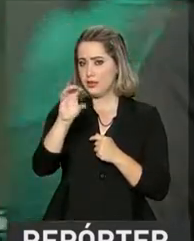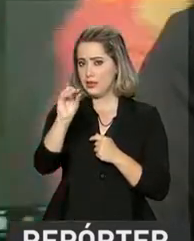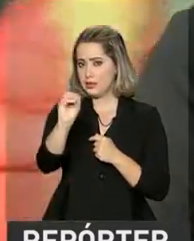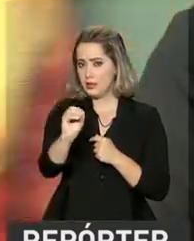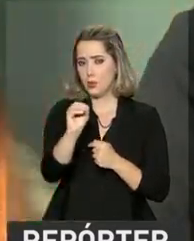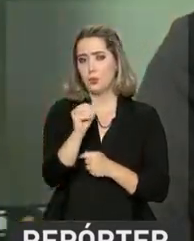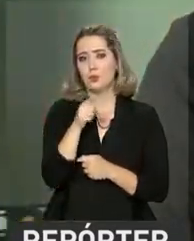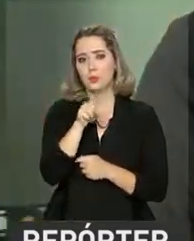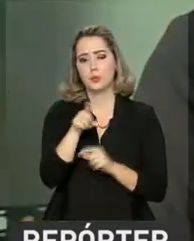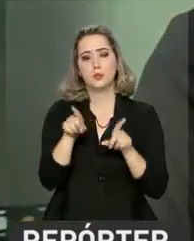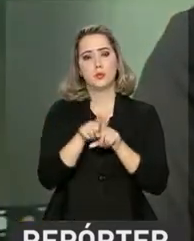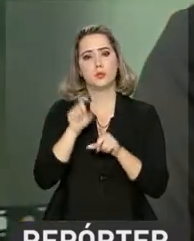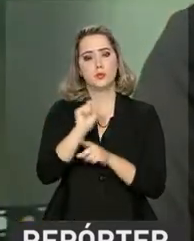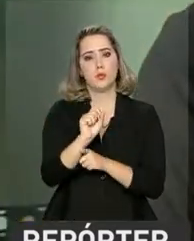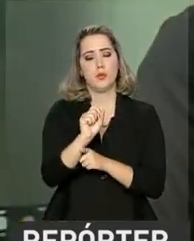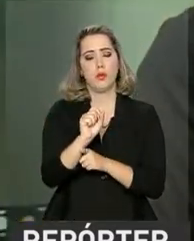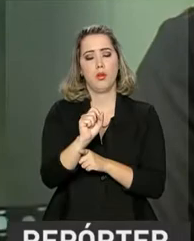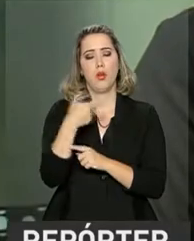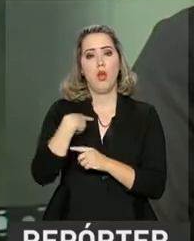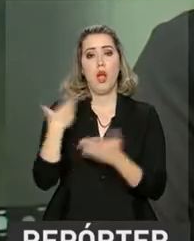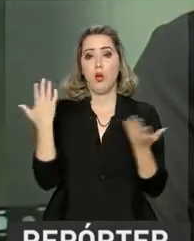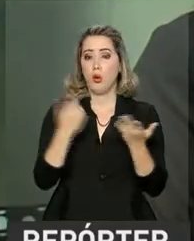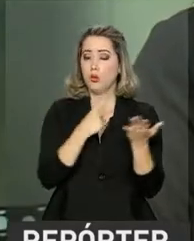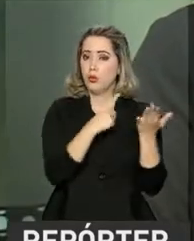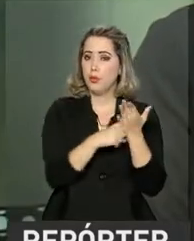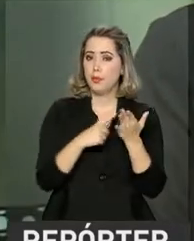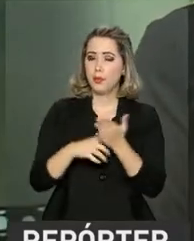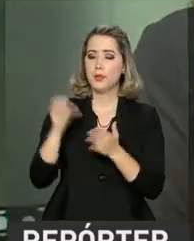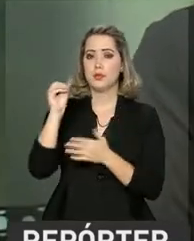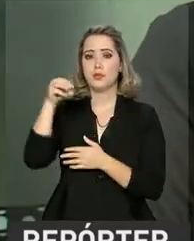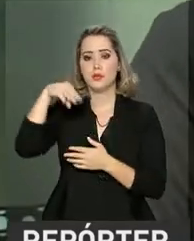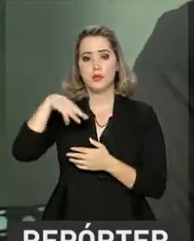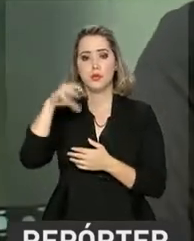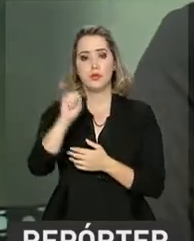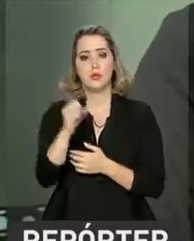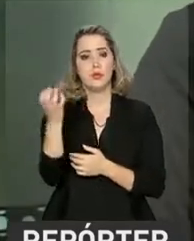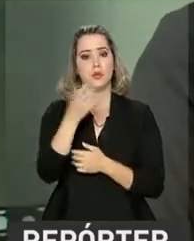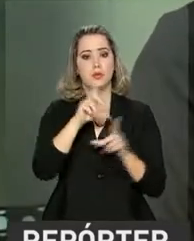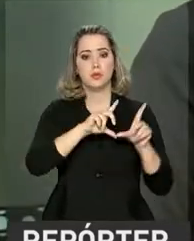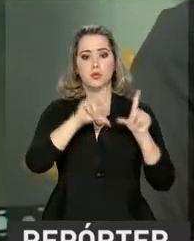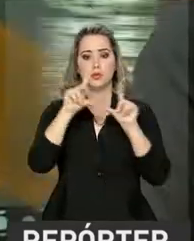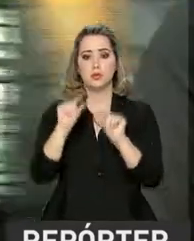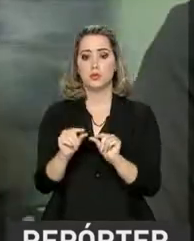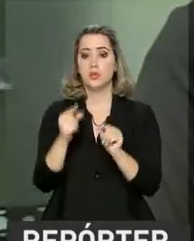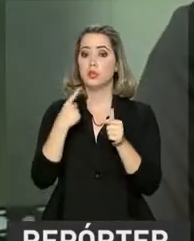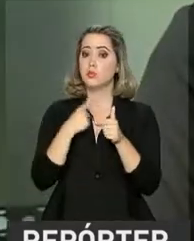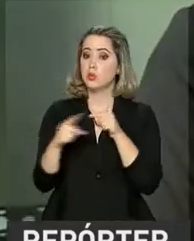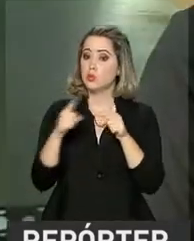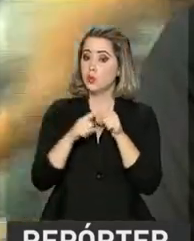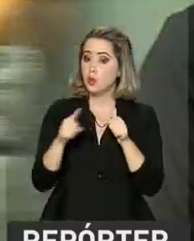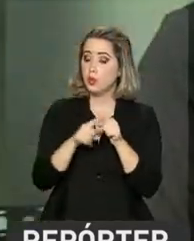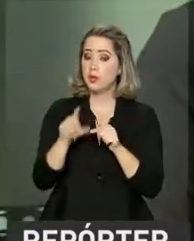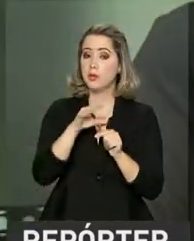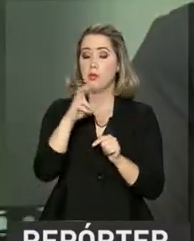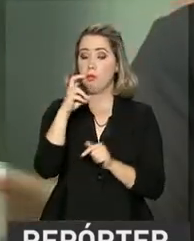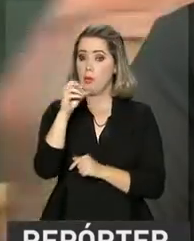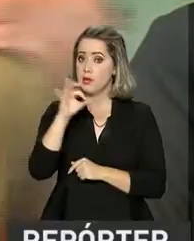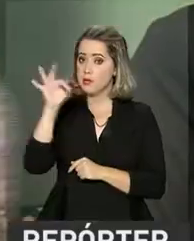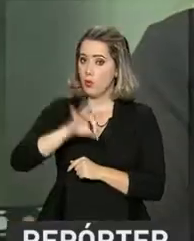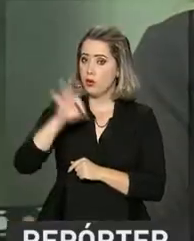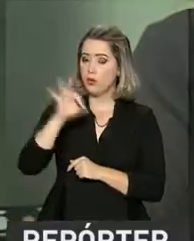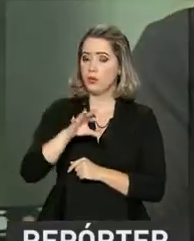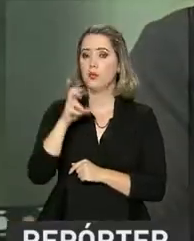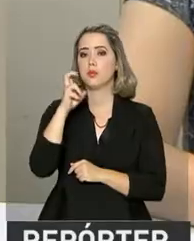país aderiu ao desafio da organização mundial da saúde que prevê a redução desse tipo de acidente em 50% nos próximos